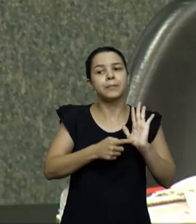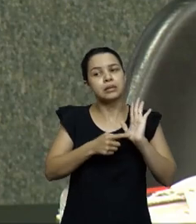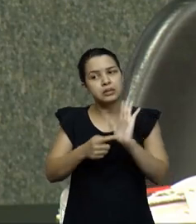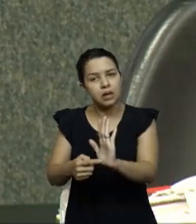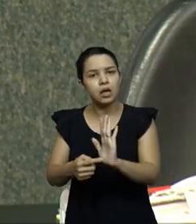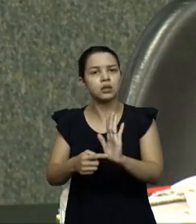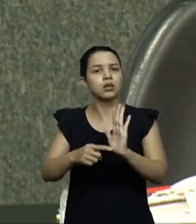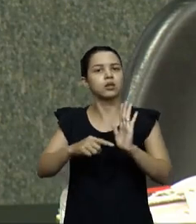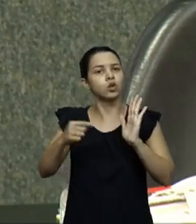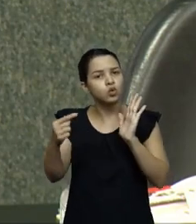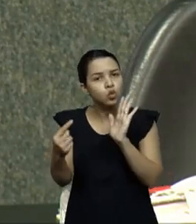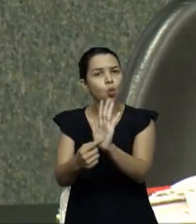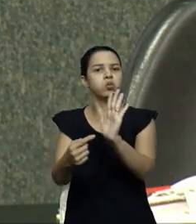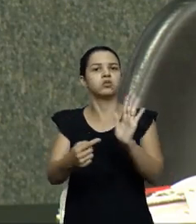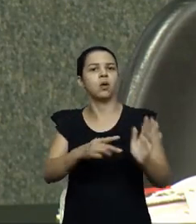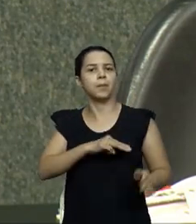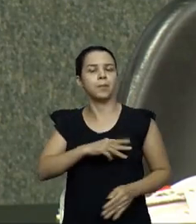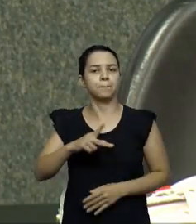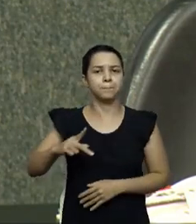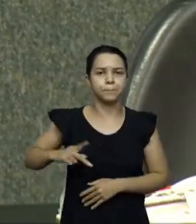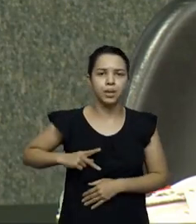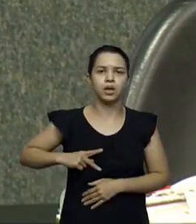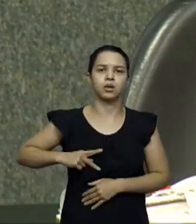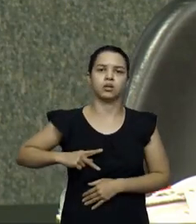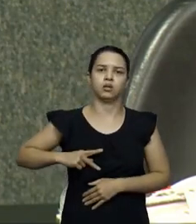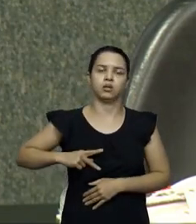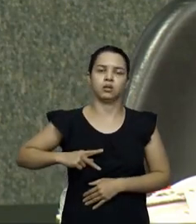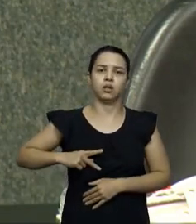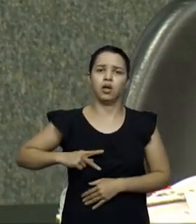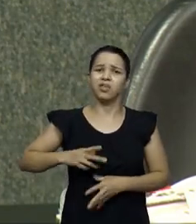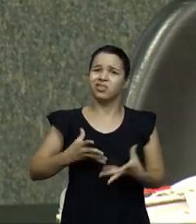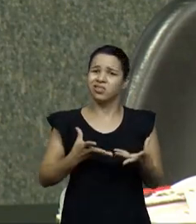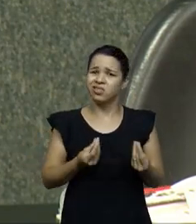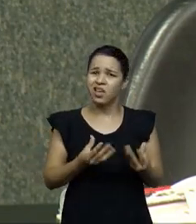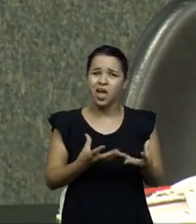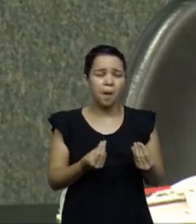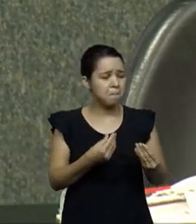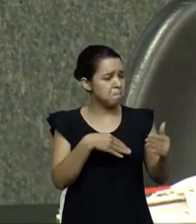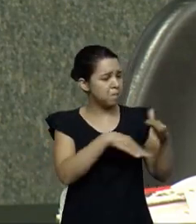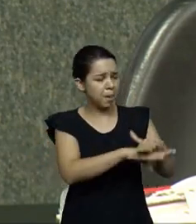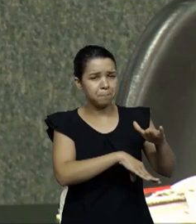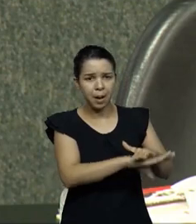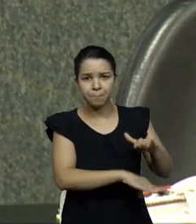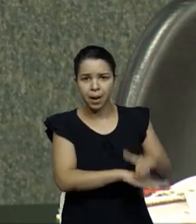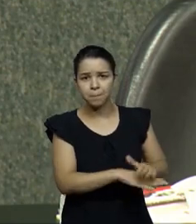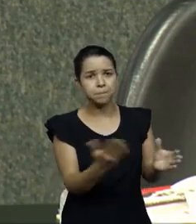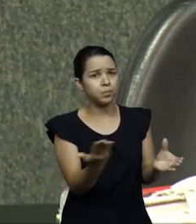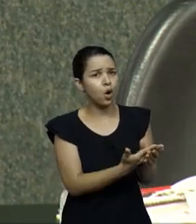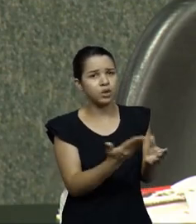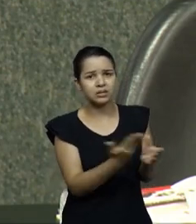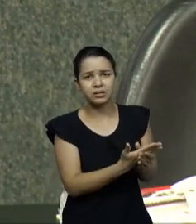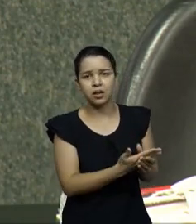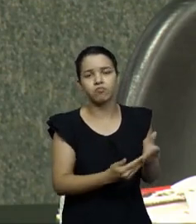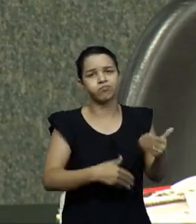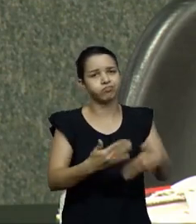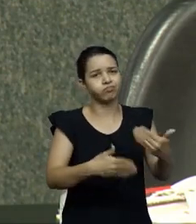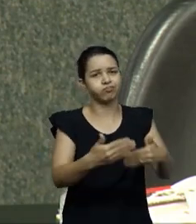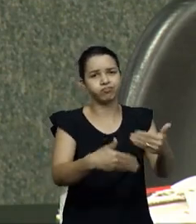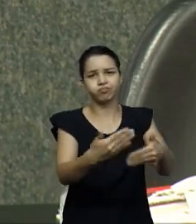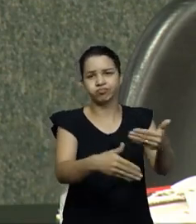o nosso departamento jurídico tem montes de processos que ainda tem estão tramitando com